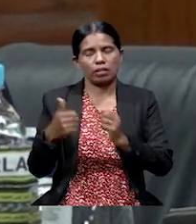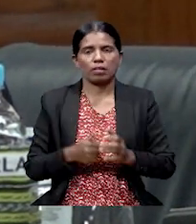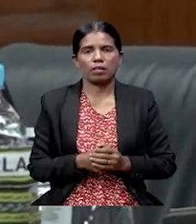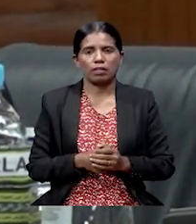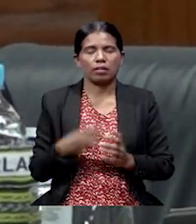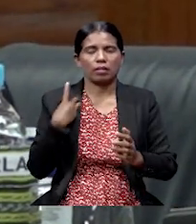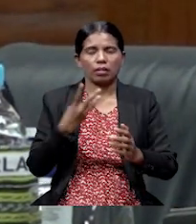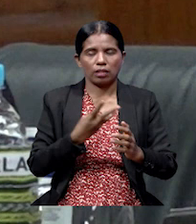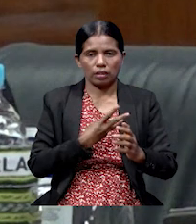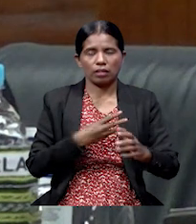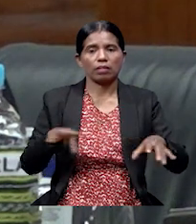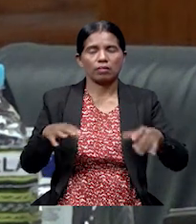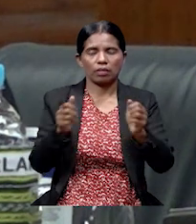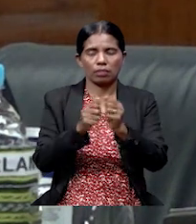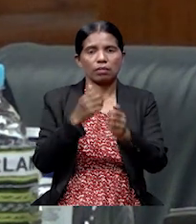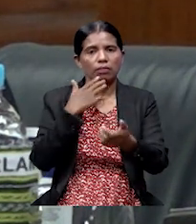como multilateralmente.